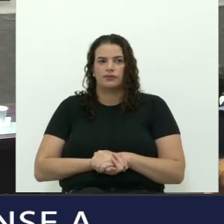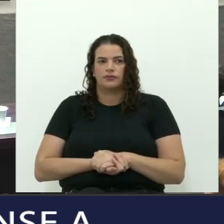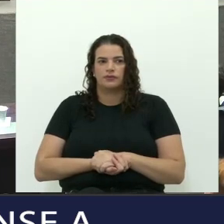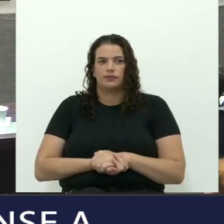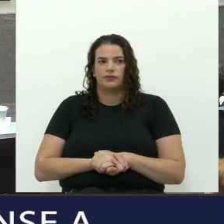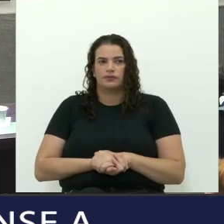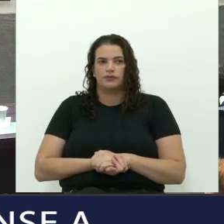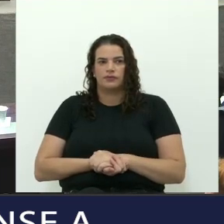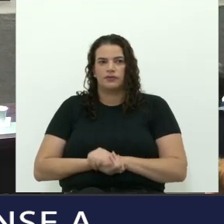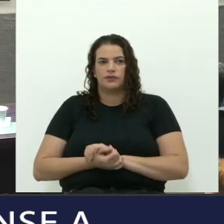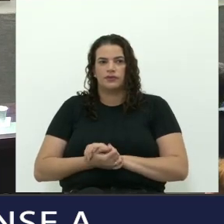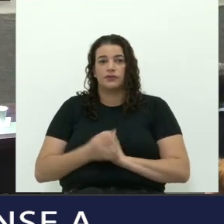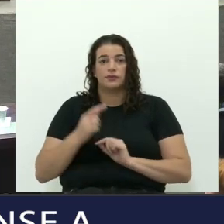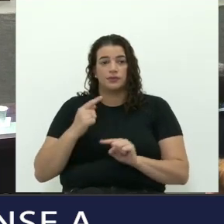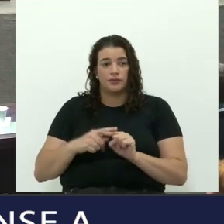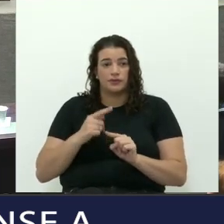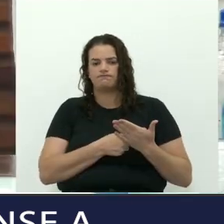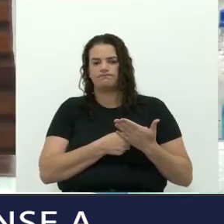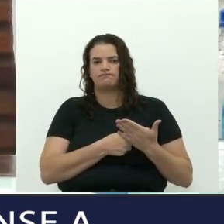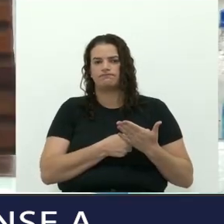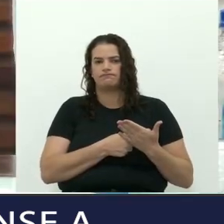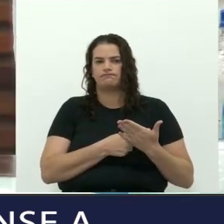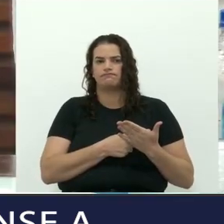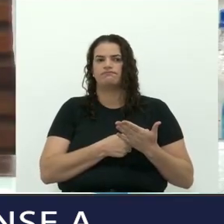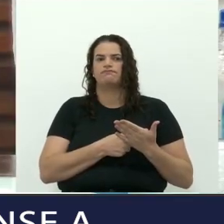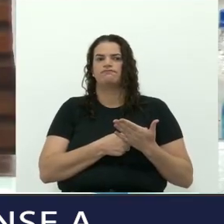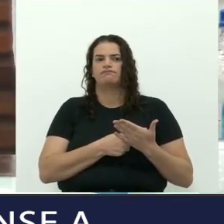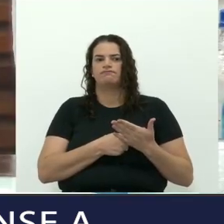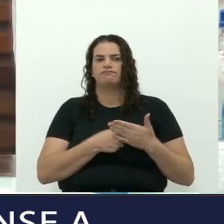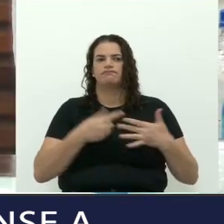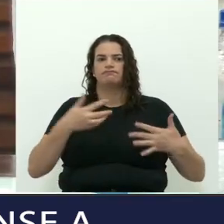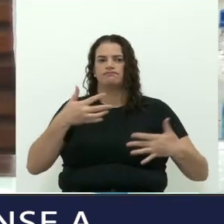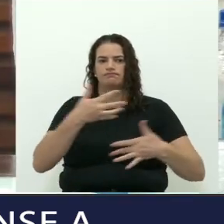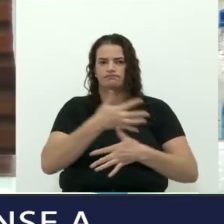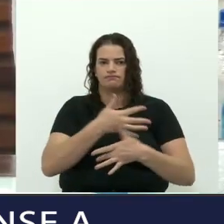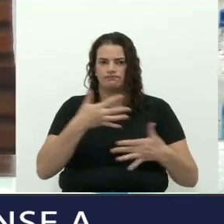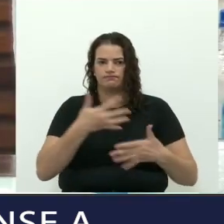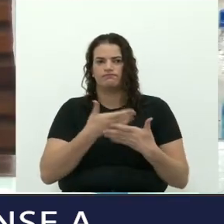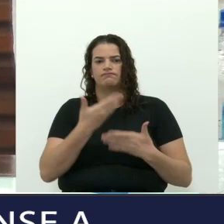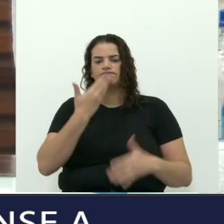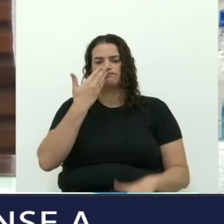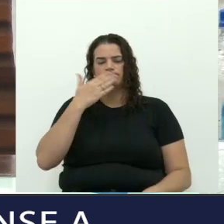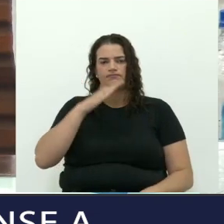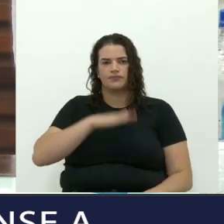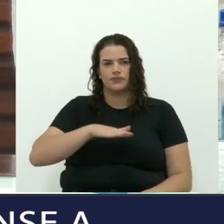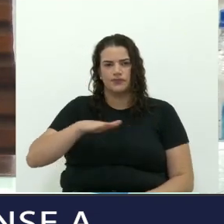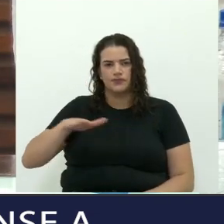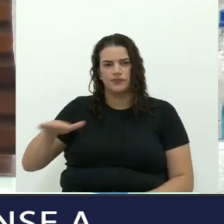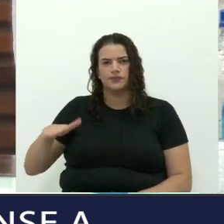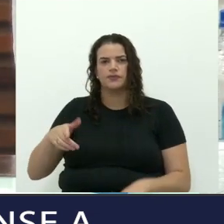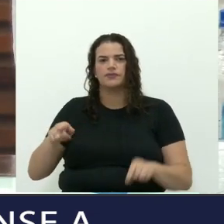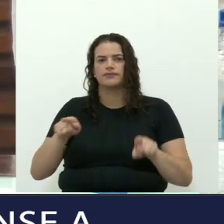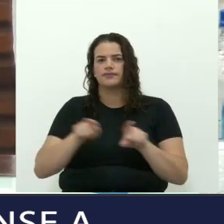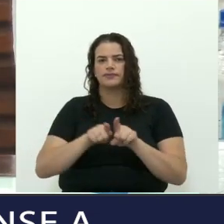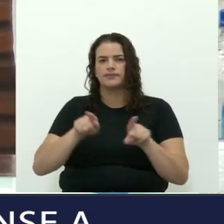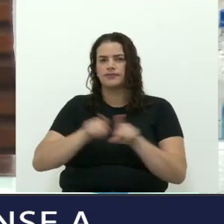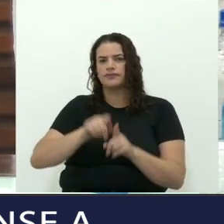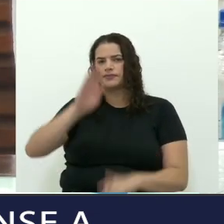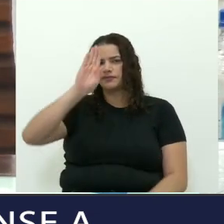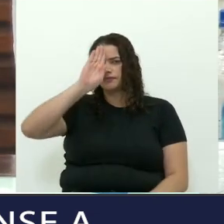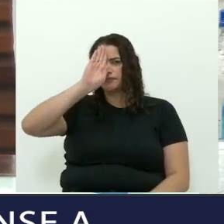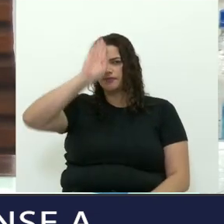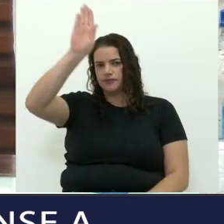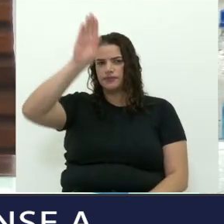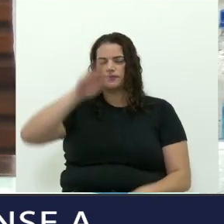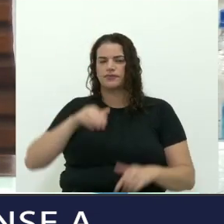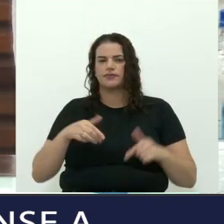trajetória de ativismo. Autor do decreto que concede o título, o vereador Jorginho Mota, do Agir, ressaltou a